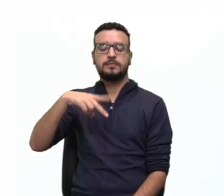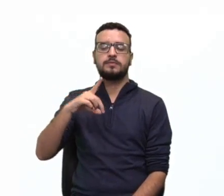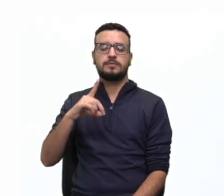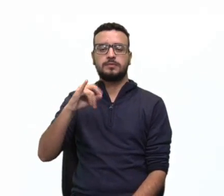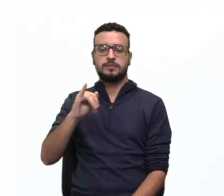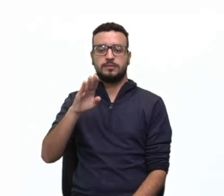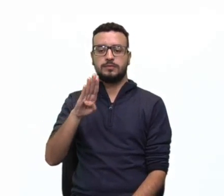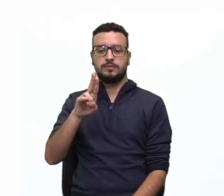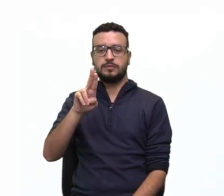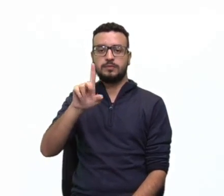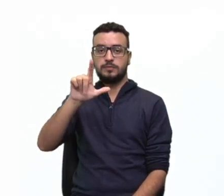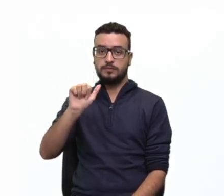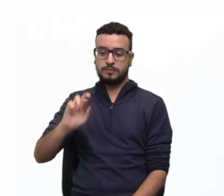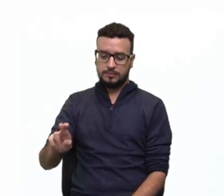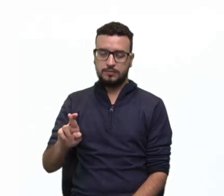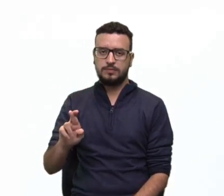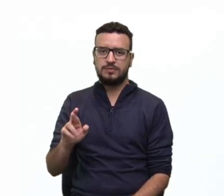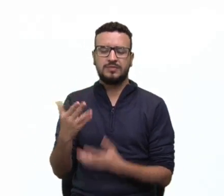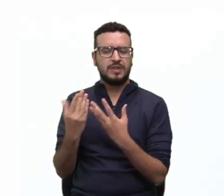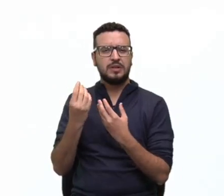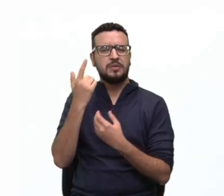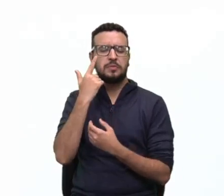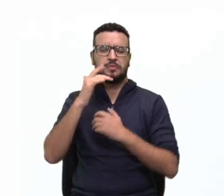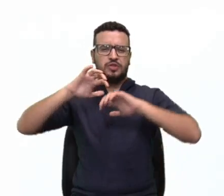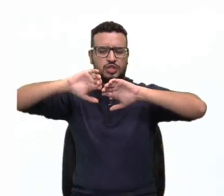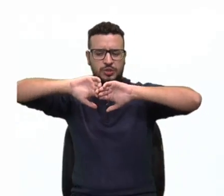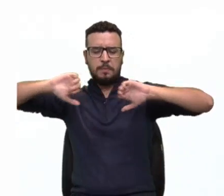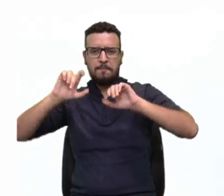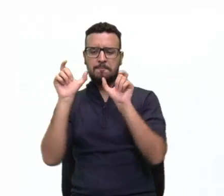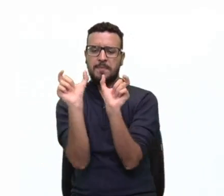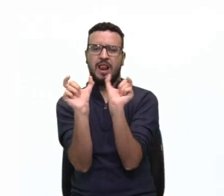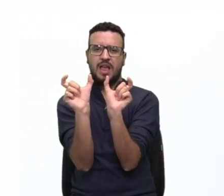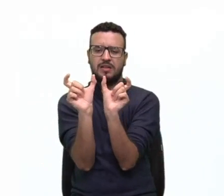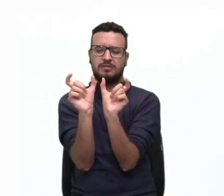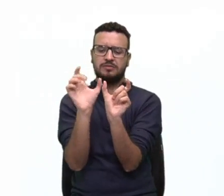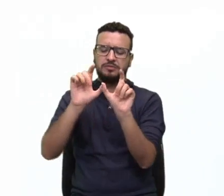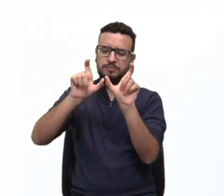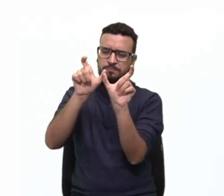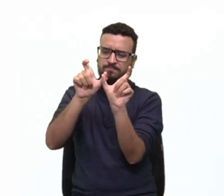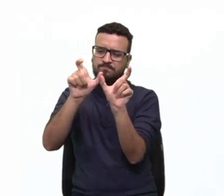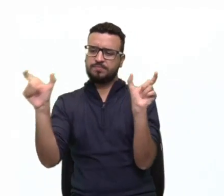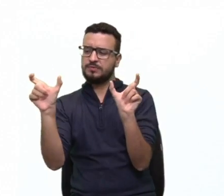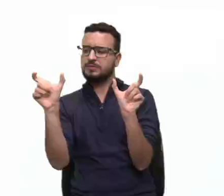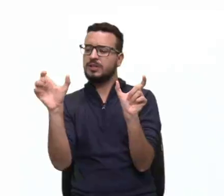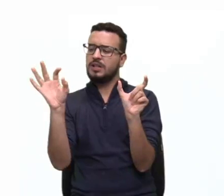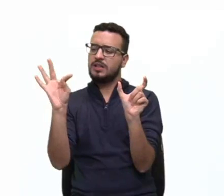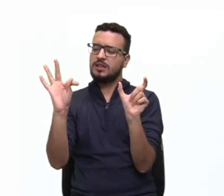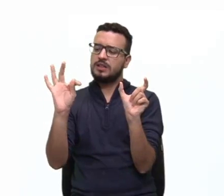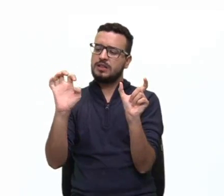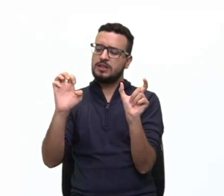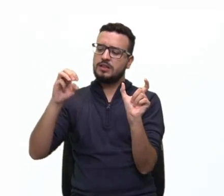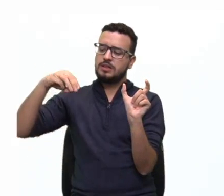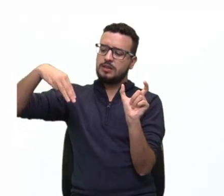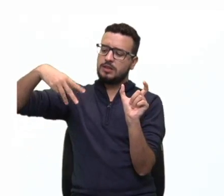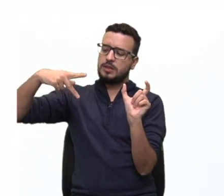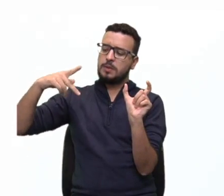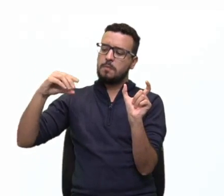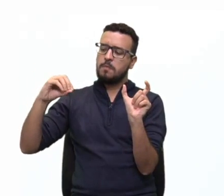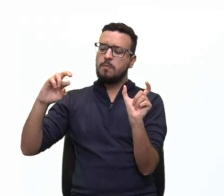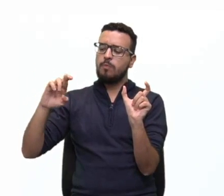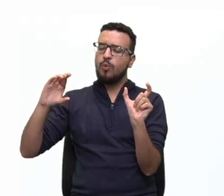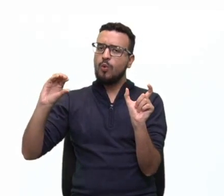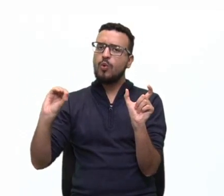nomes que não são tão simples, mas se a gente dividir a articulação temporomandibular, você concorda que